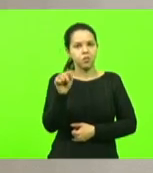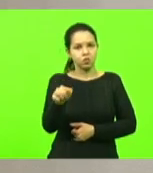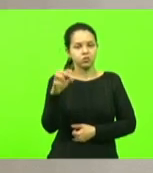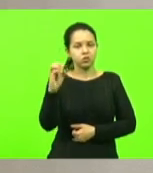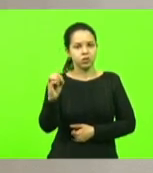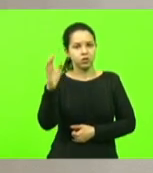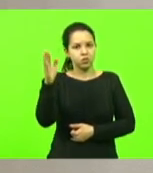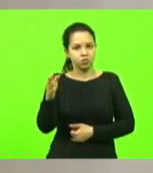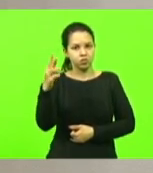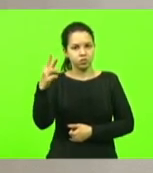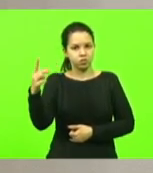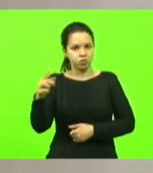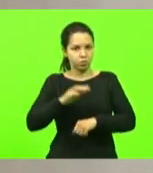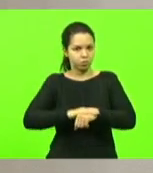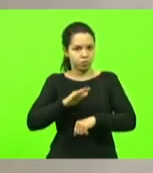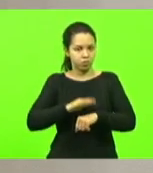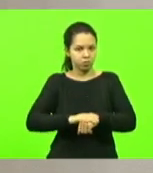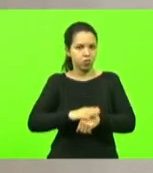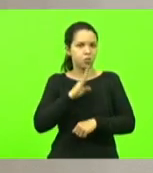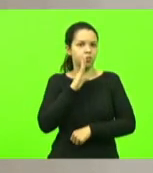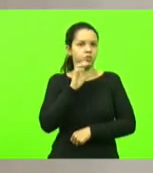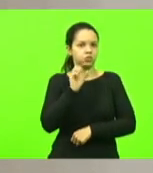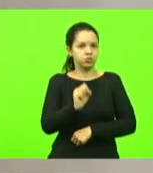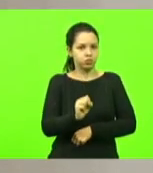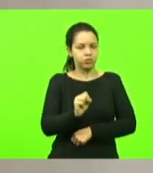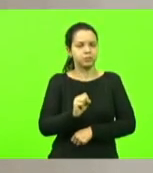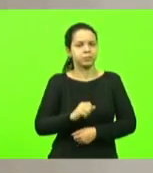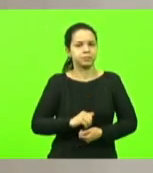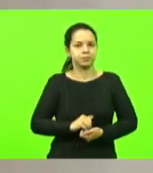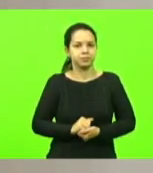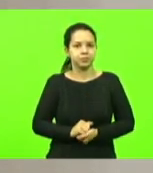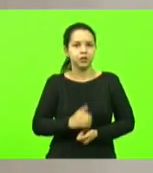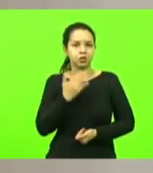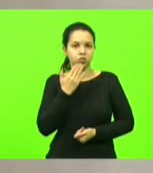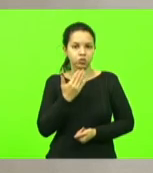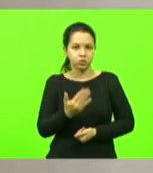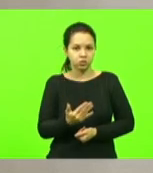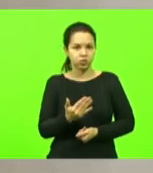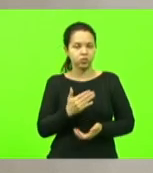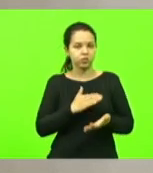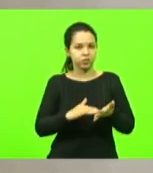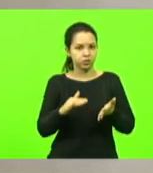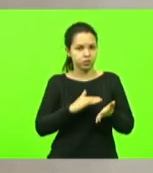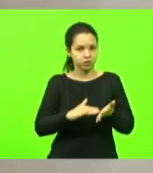606.0.2021. Autor deputado Bruno Souza, solicitando